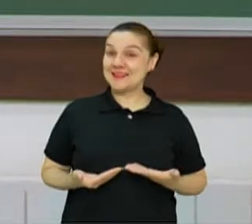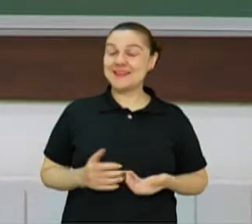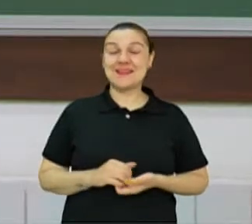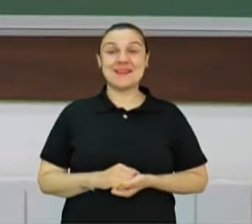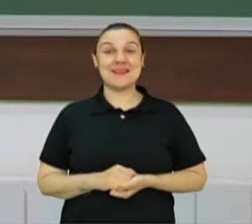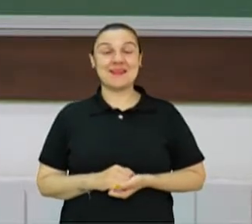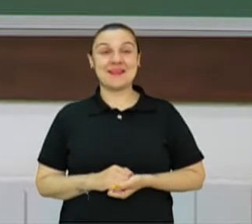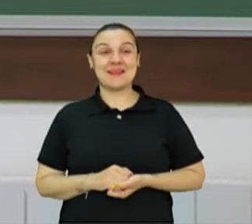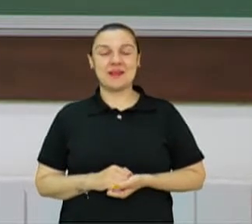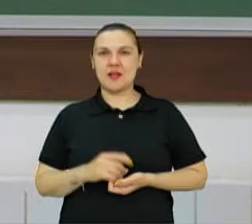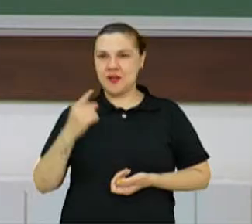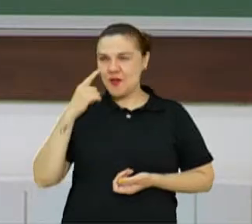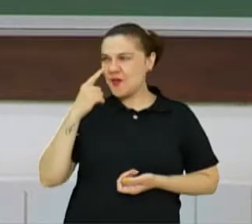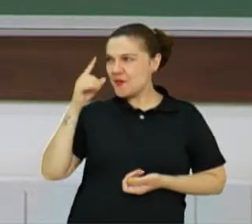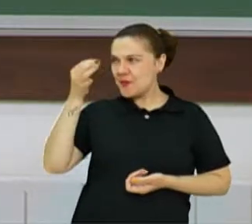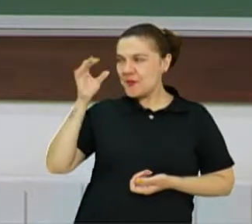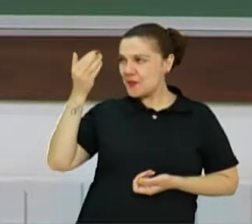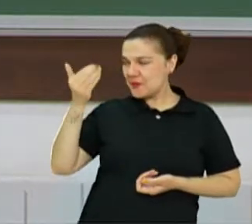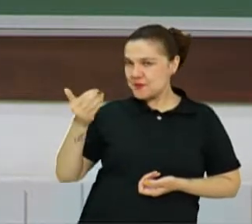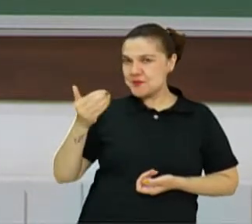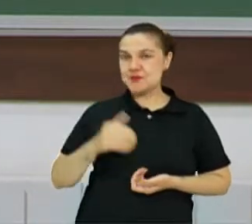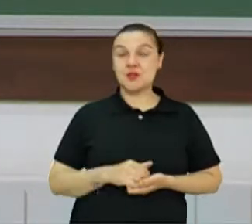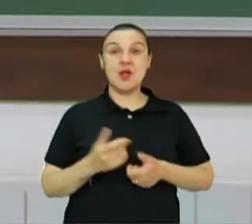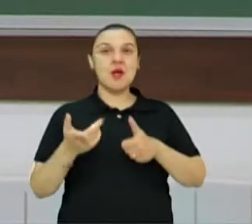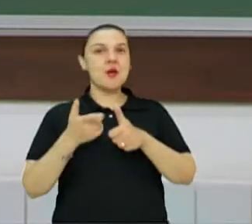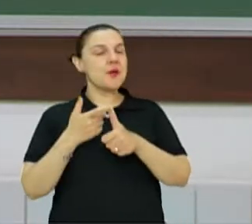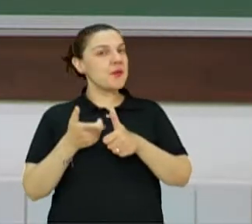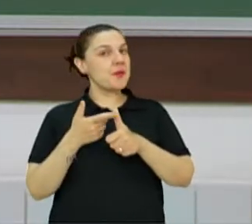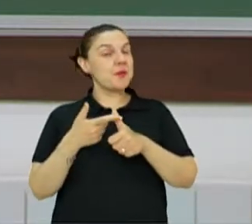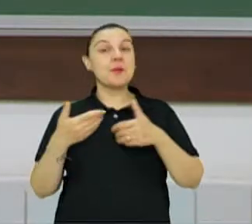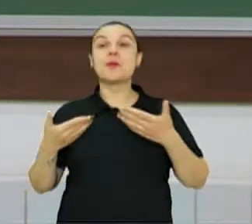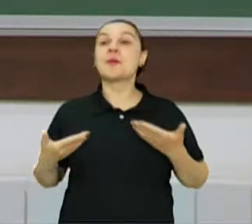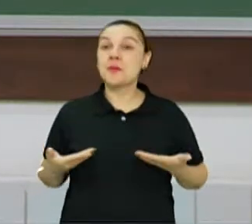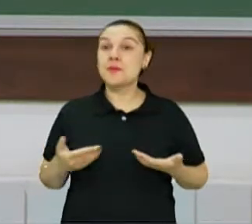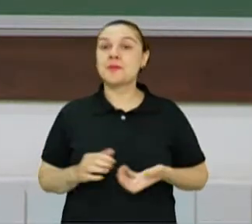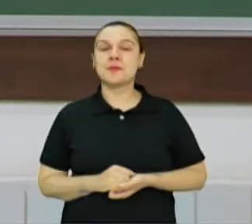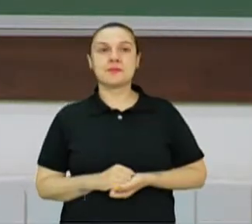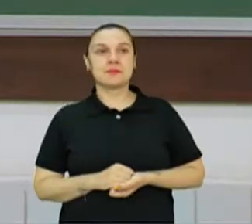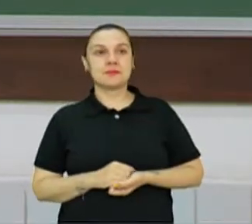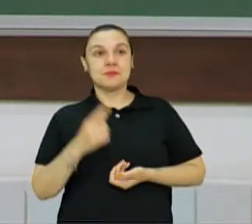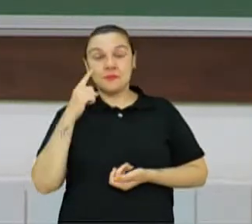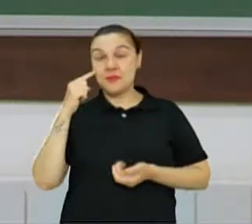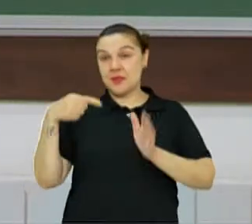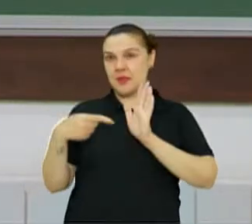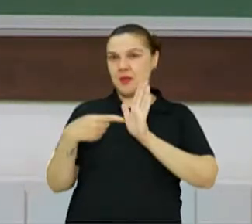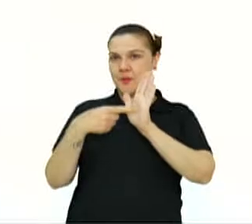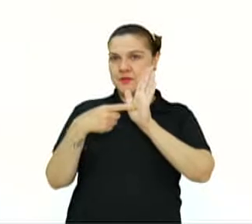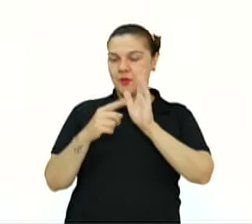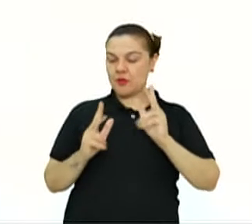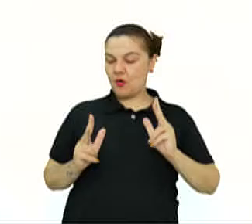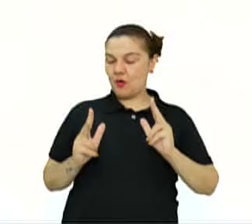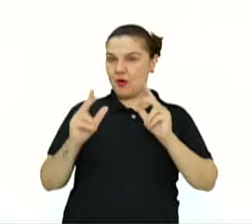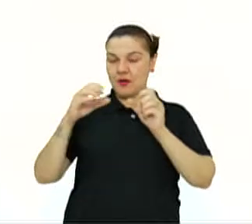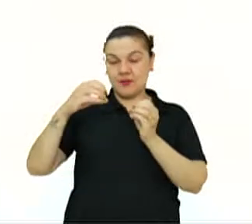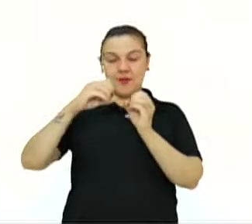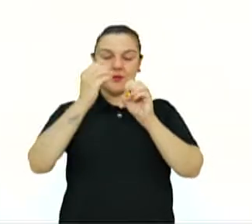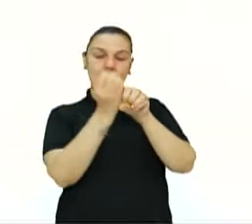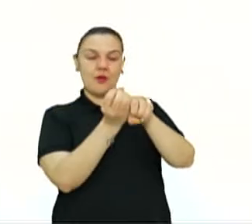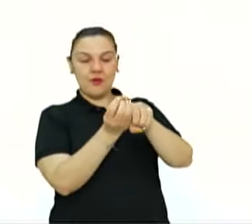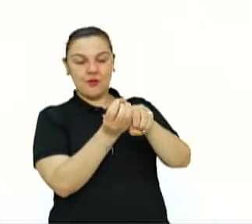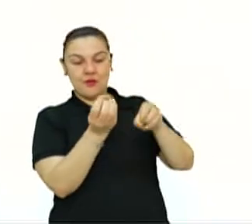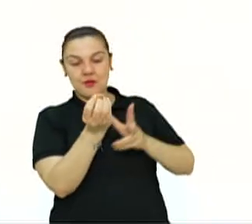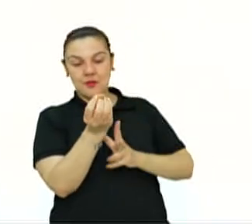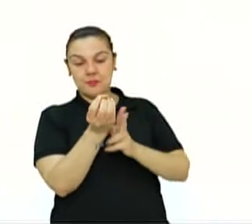E então vamos corrigir? O primeiro método está mostrando, né, uma interrupção aqui nos